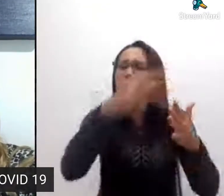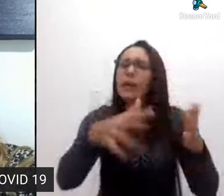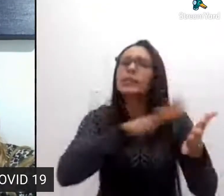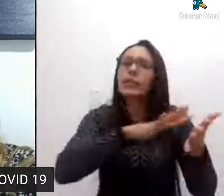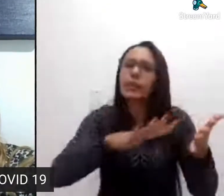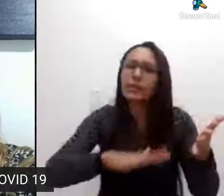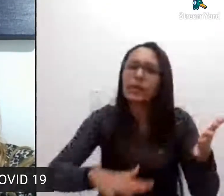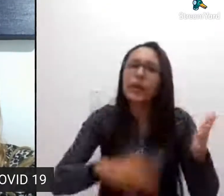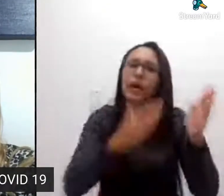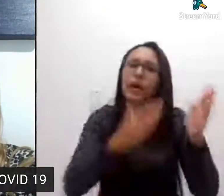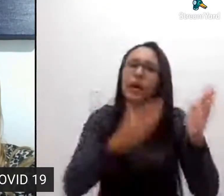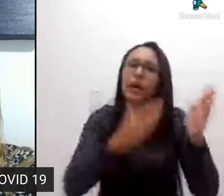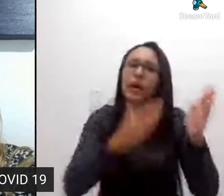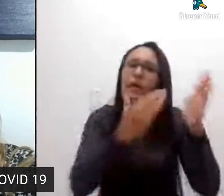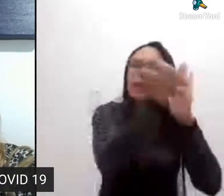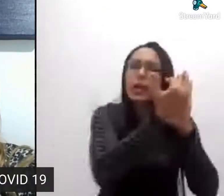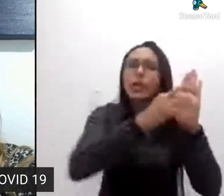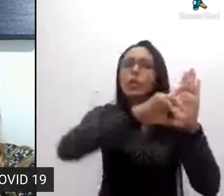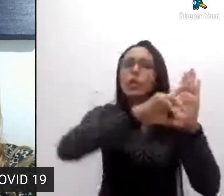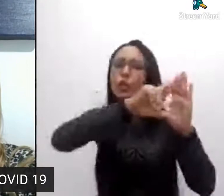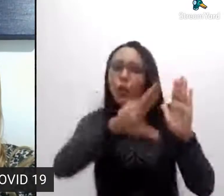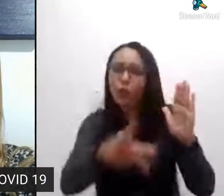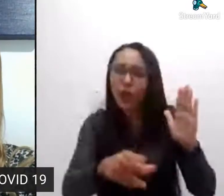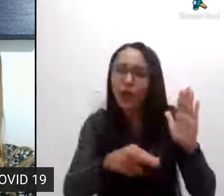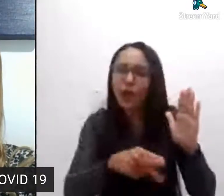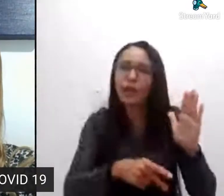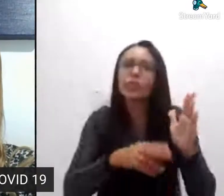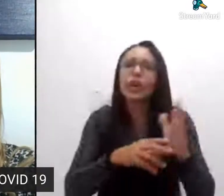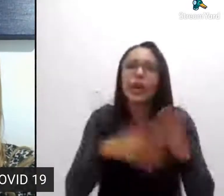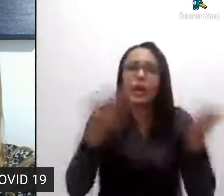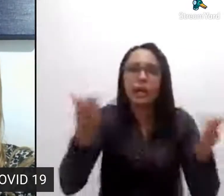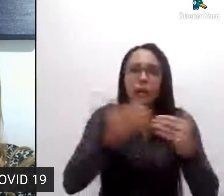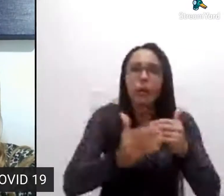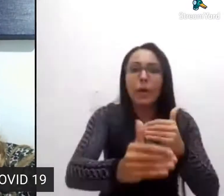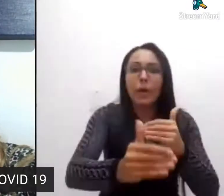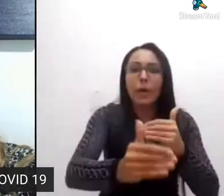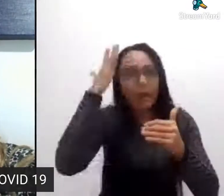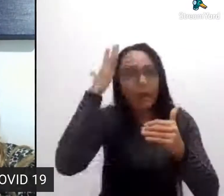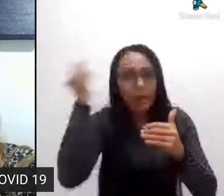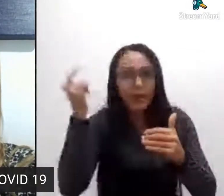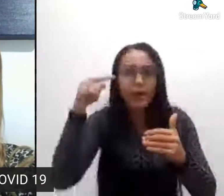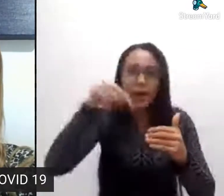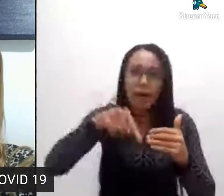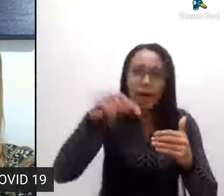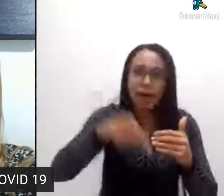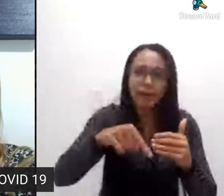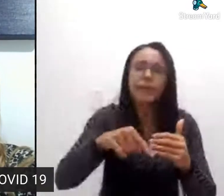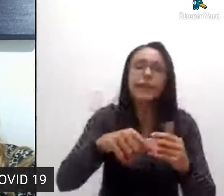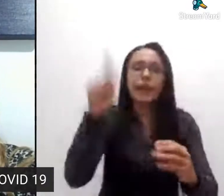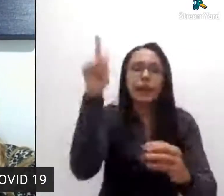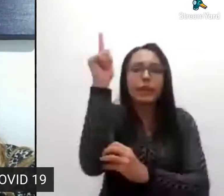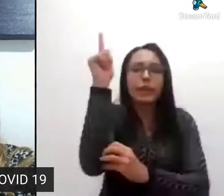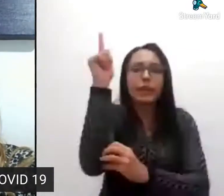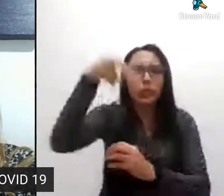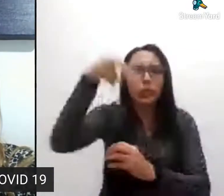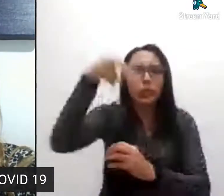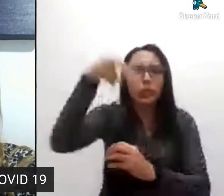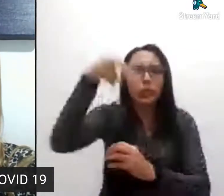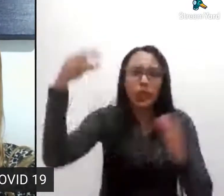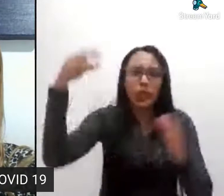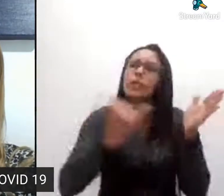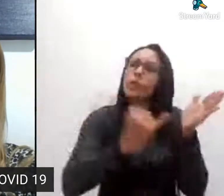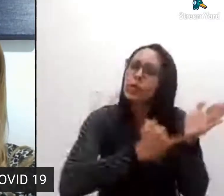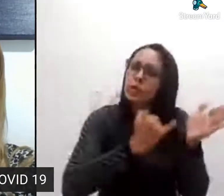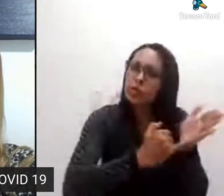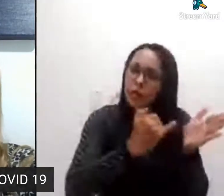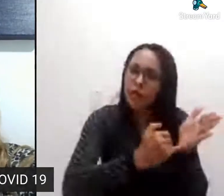que acontecerão a partir de amanhã aqui no nosso canal da GRE Recife Norte. Então, que todos se inscrevam, estejam conectados, a